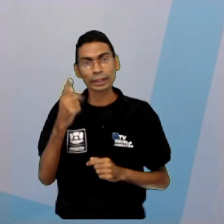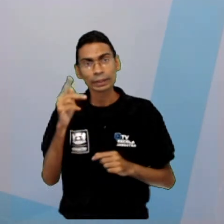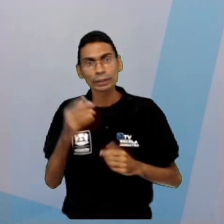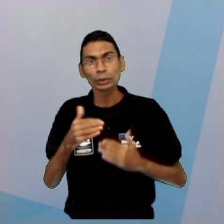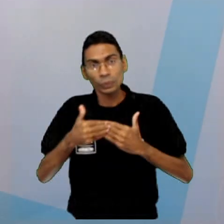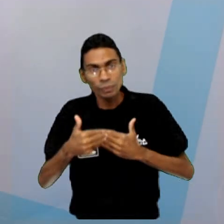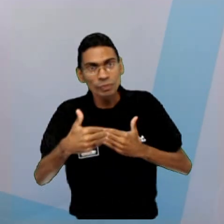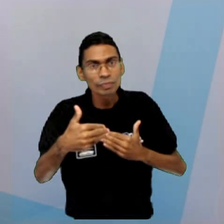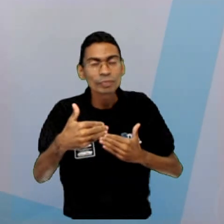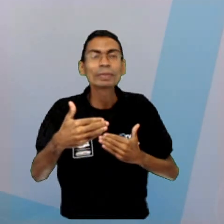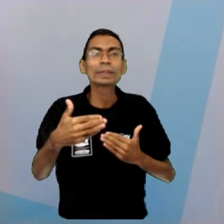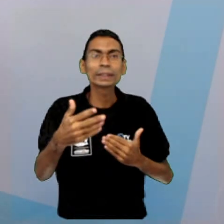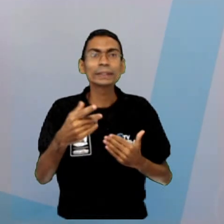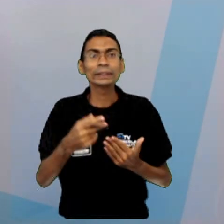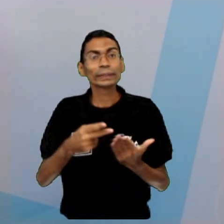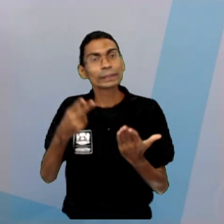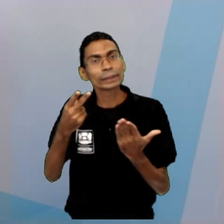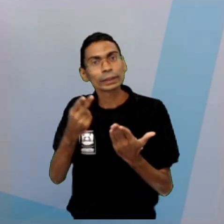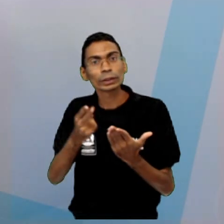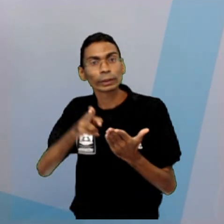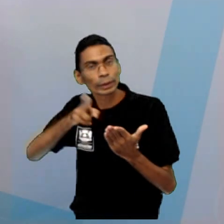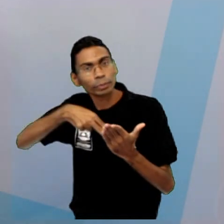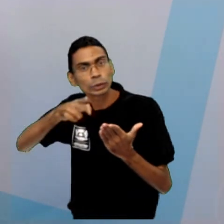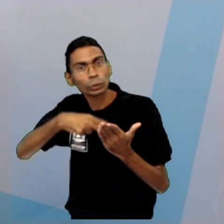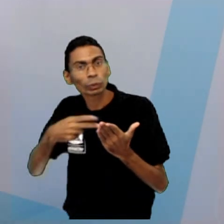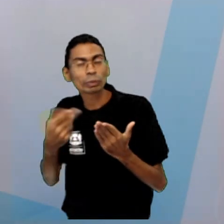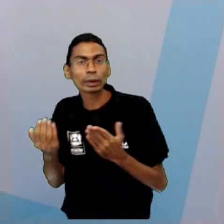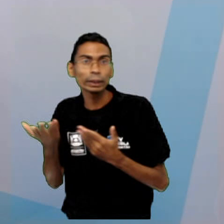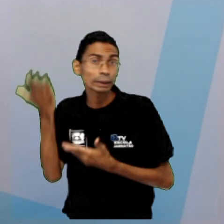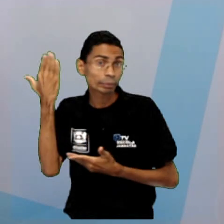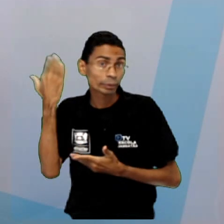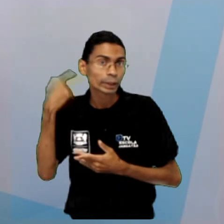ele usava a tinta e o pincel de forma comum.